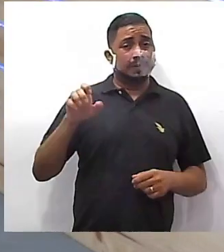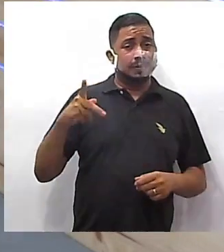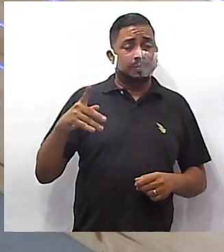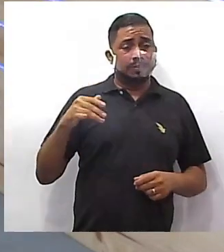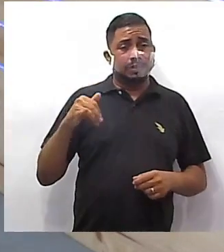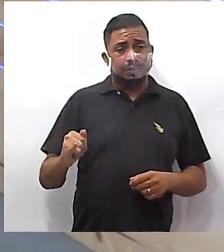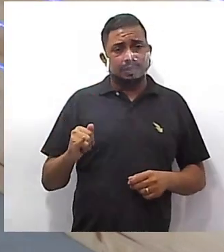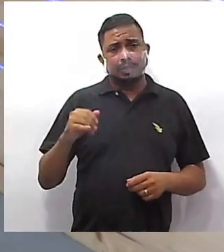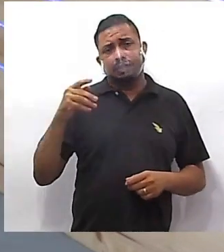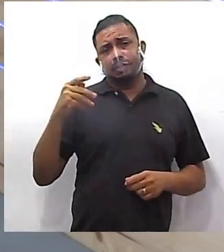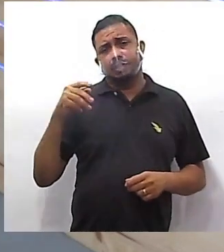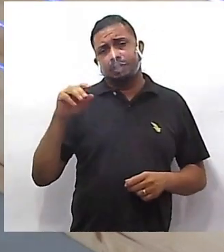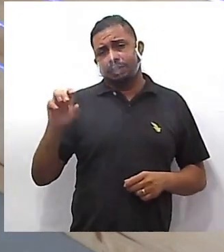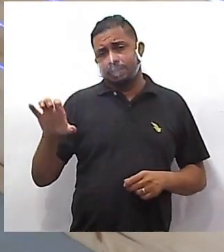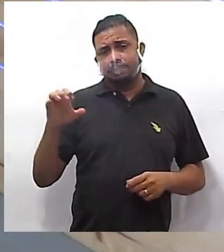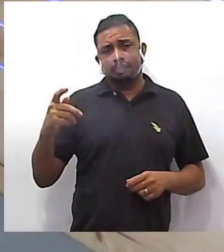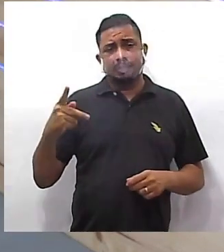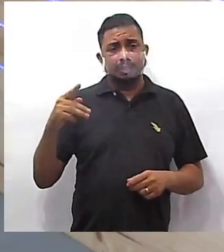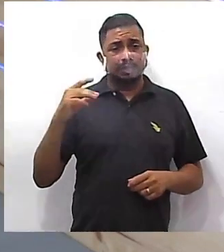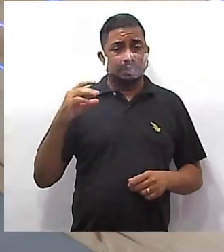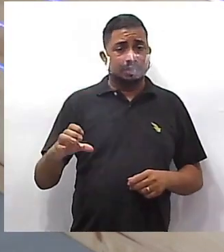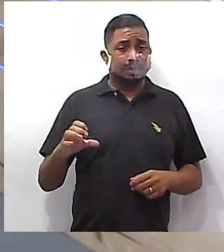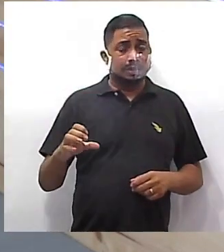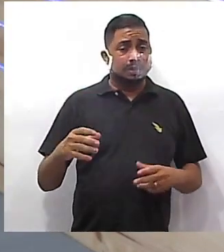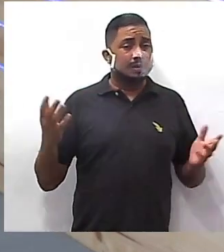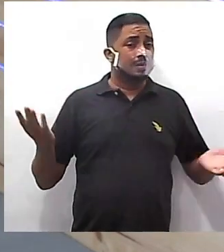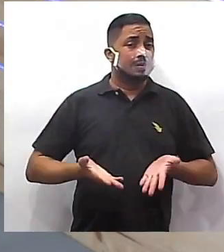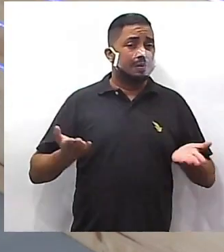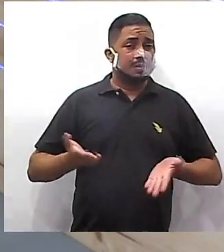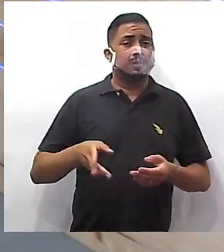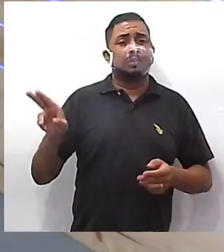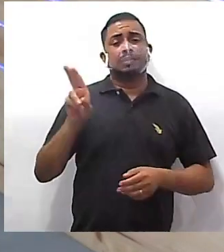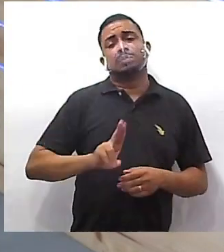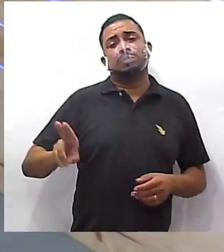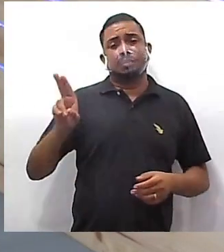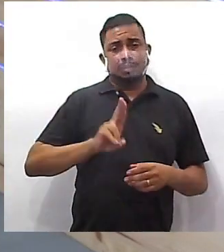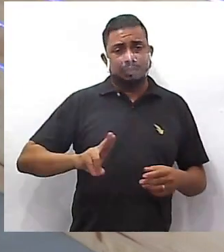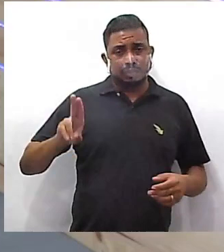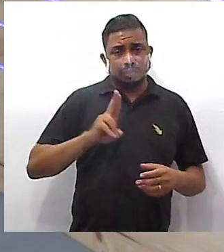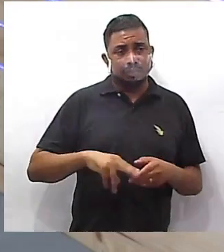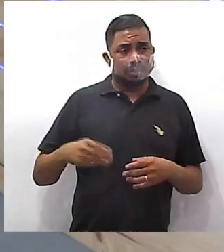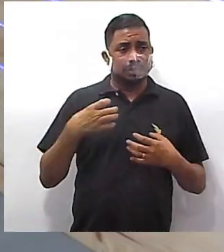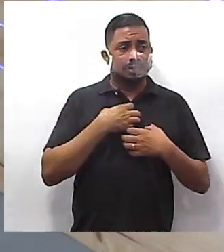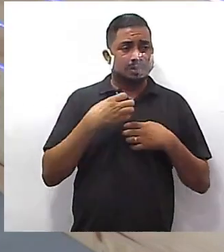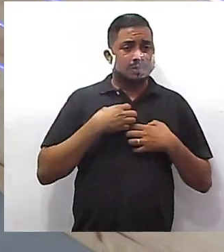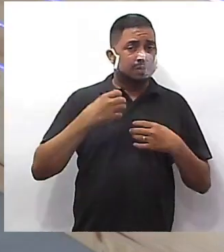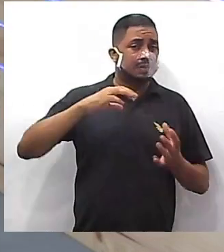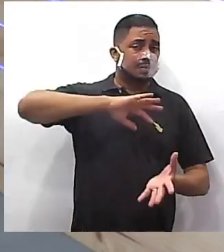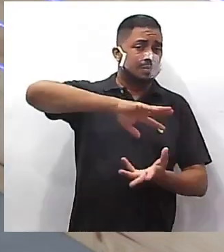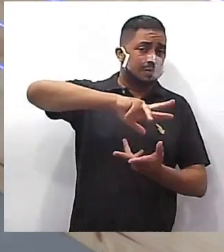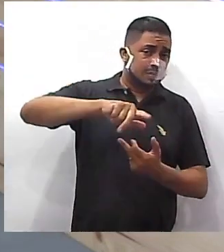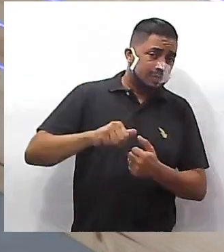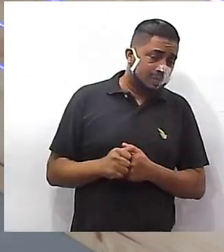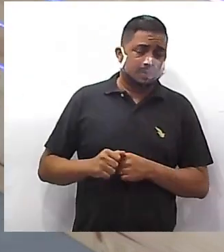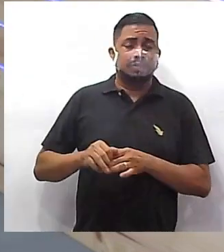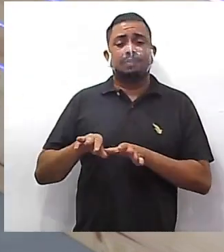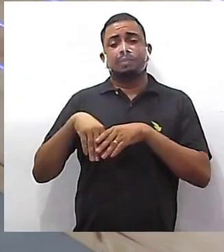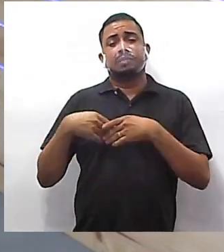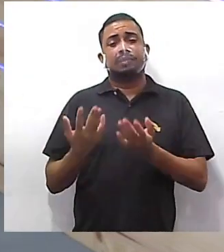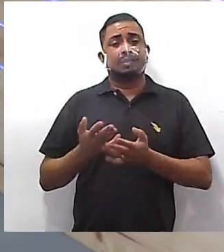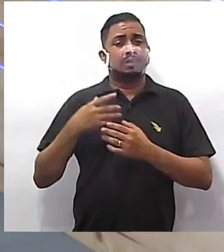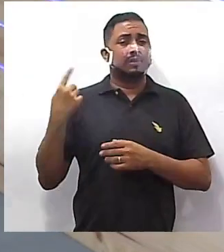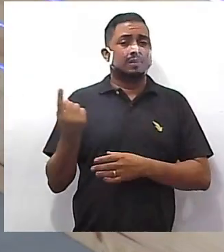EPCs, são procedimentos que hoje em dia são utilizados, né, de forma mundial, né, e